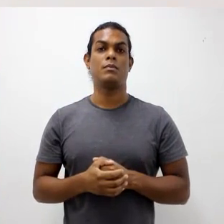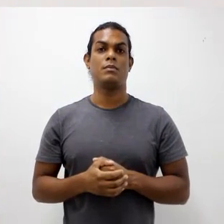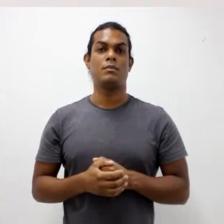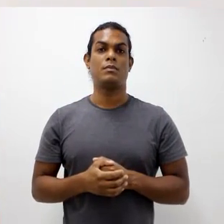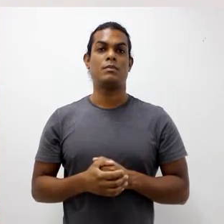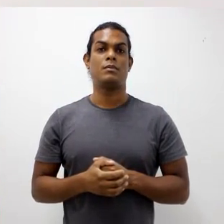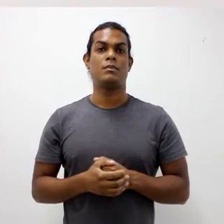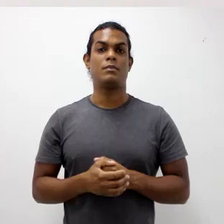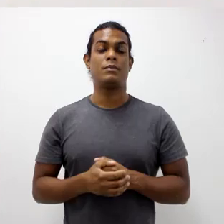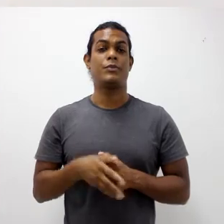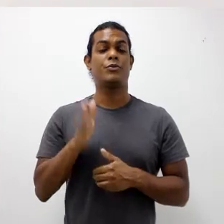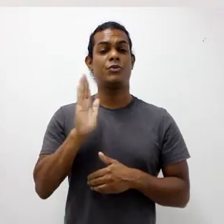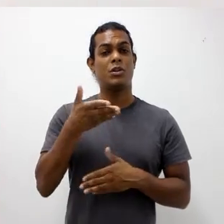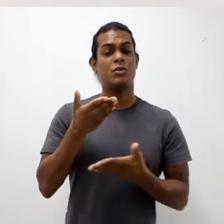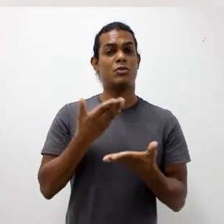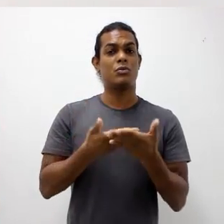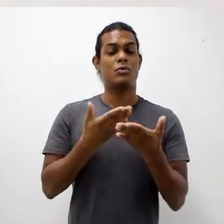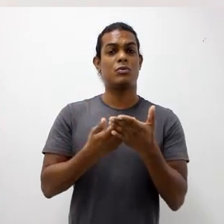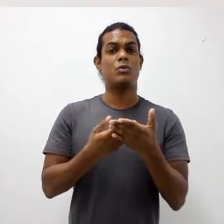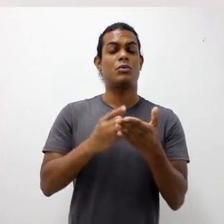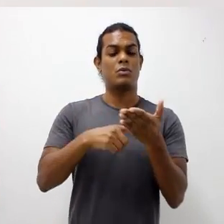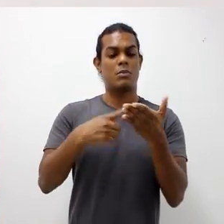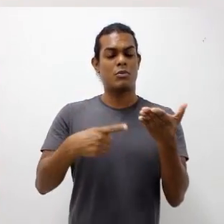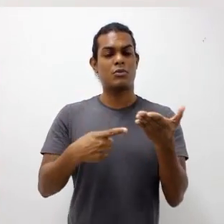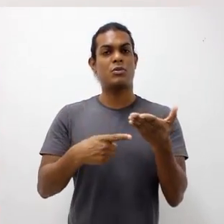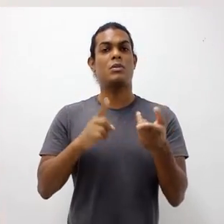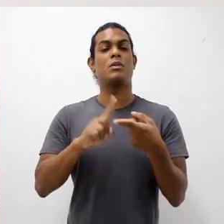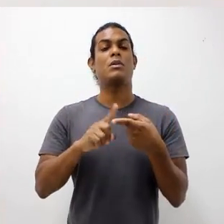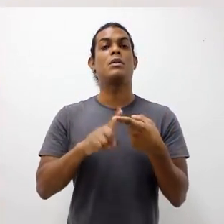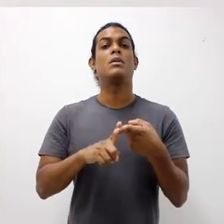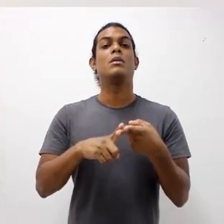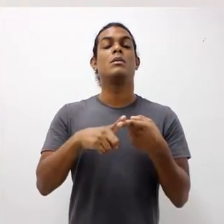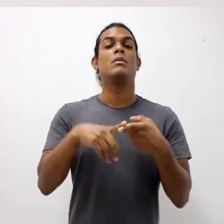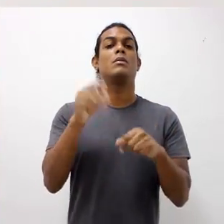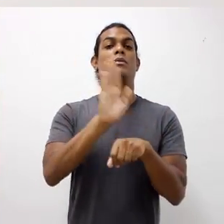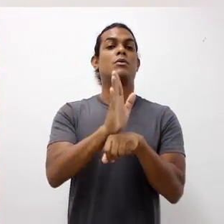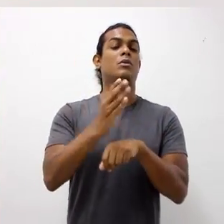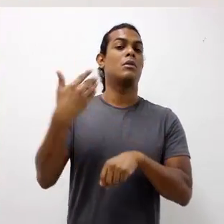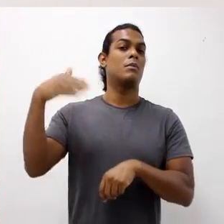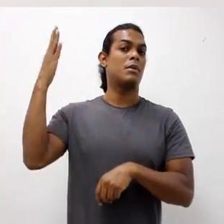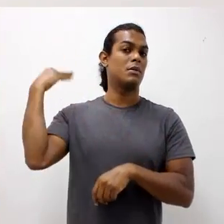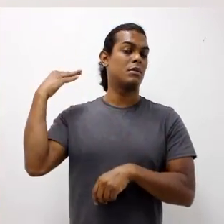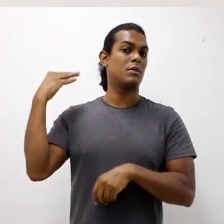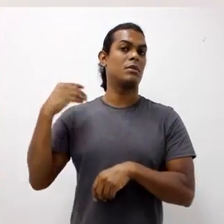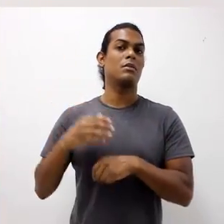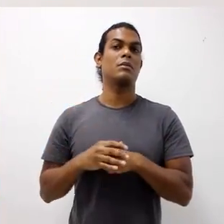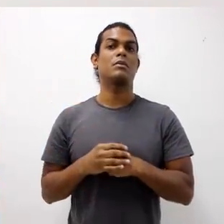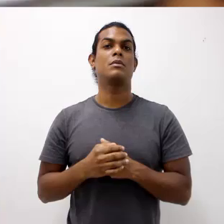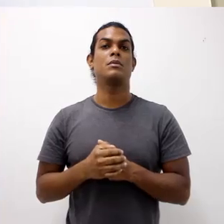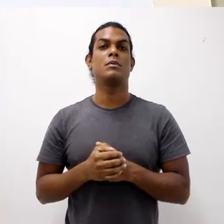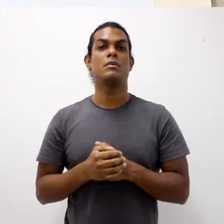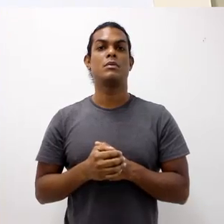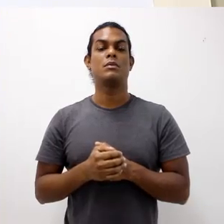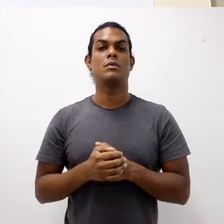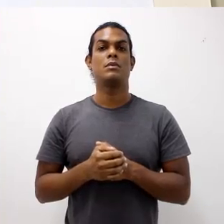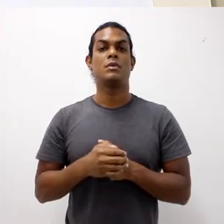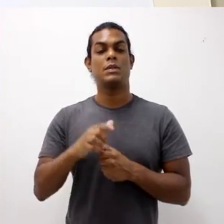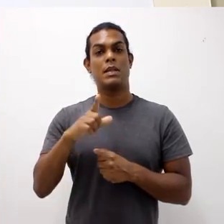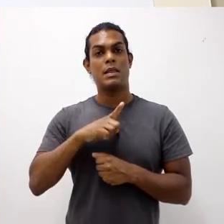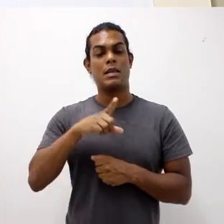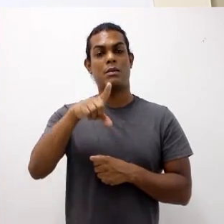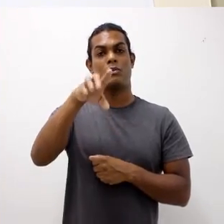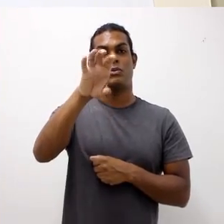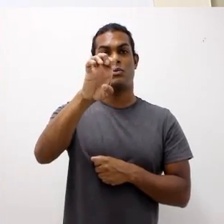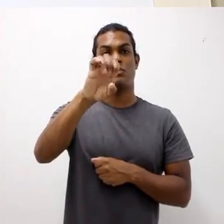Como a gente viu na videoaula passada, e você viu no caderno, na isometria a gente tem os eixos em